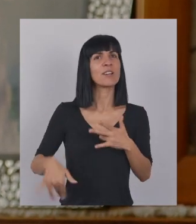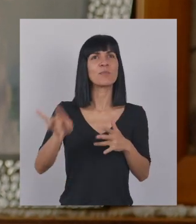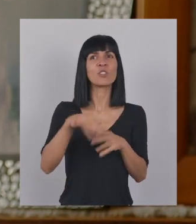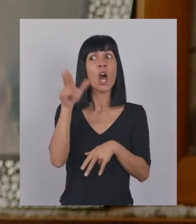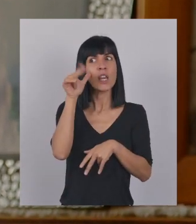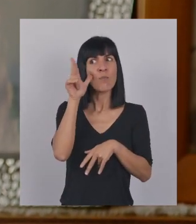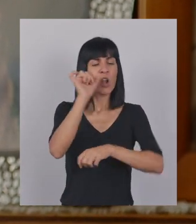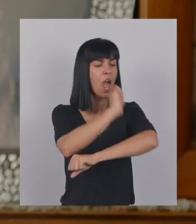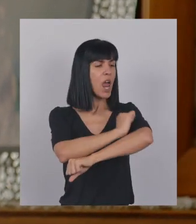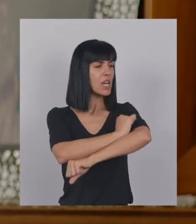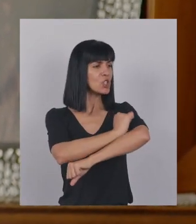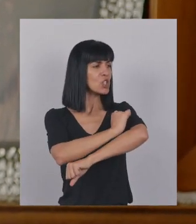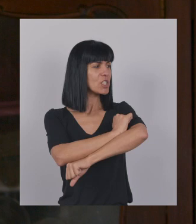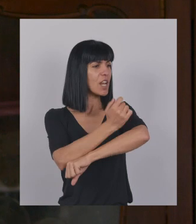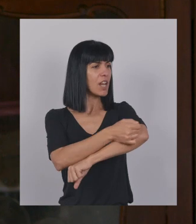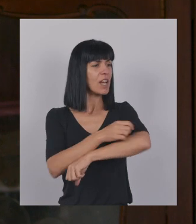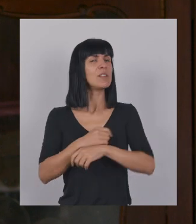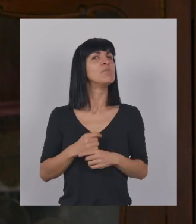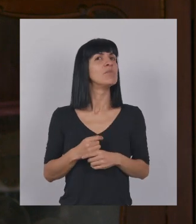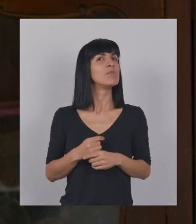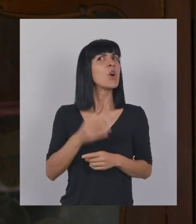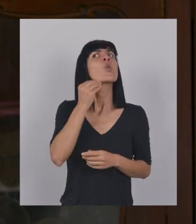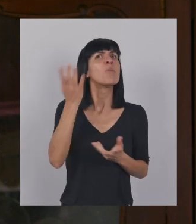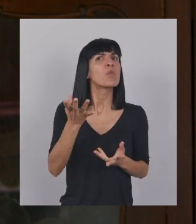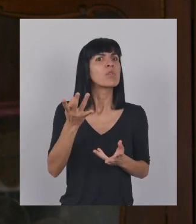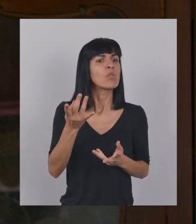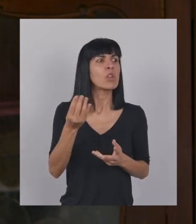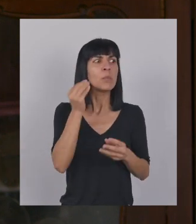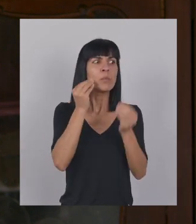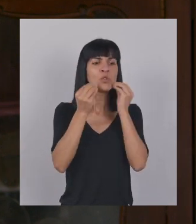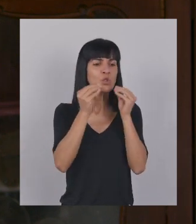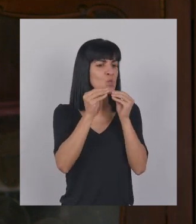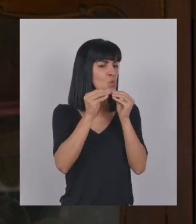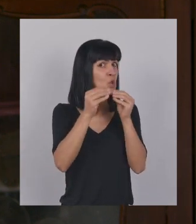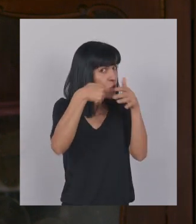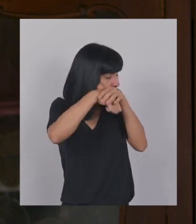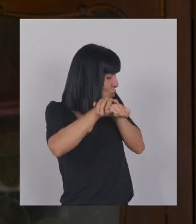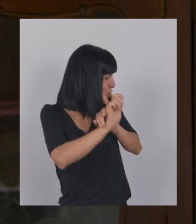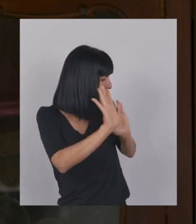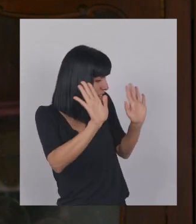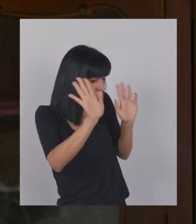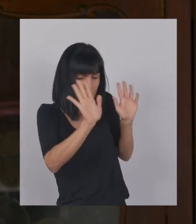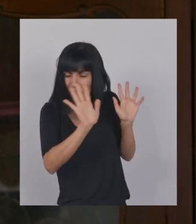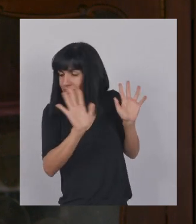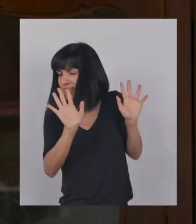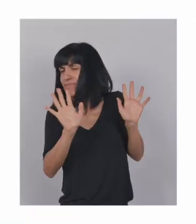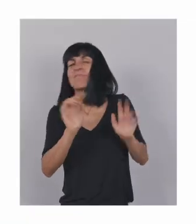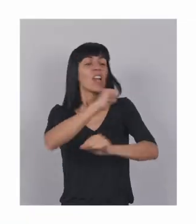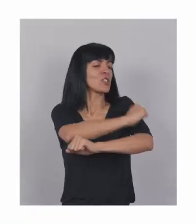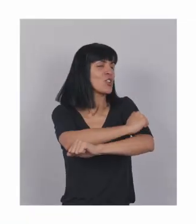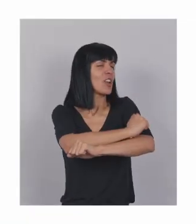antigamente a gente para namorar a janela passar um do Egito era tão escondido muito